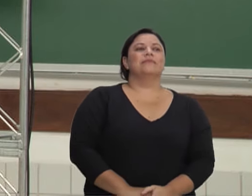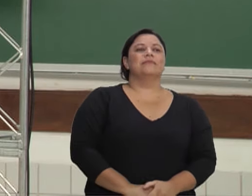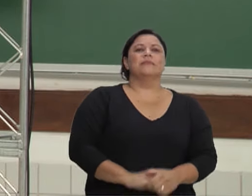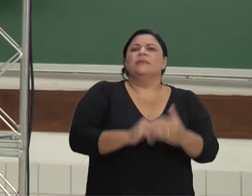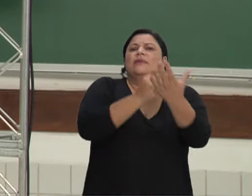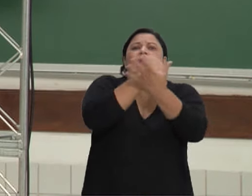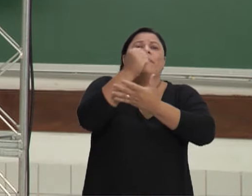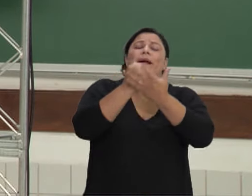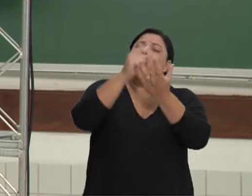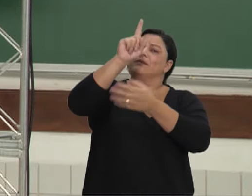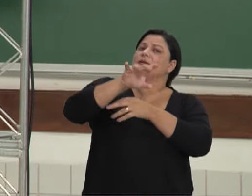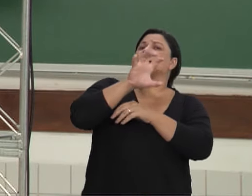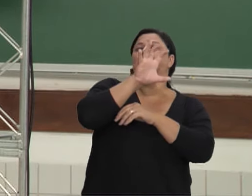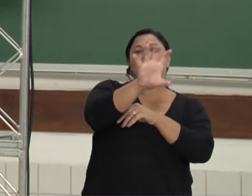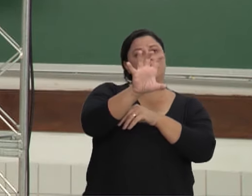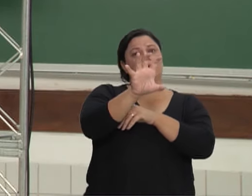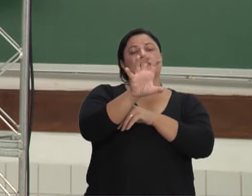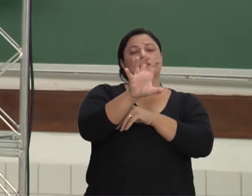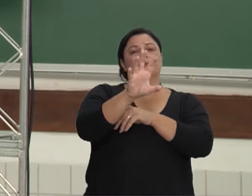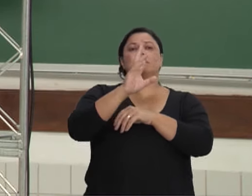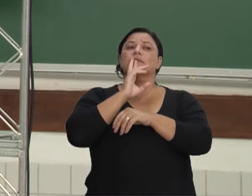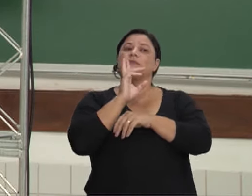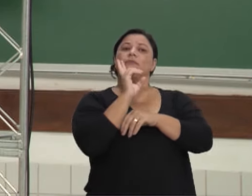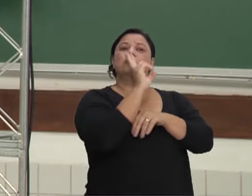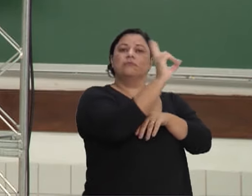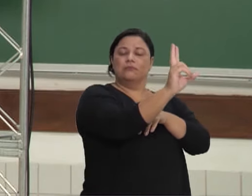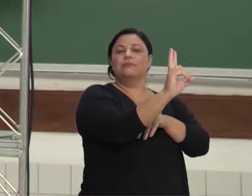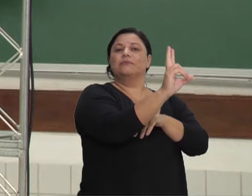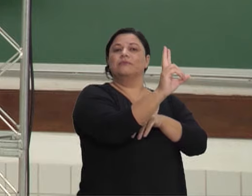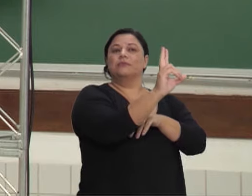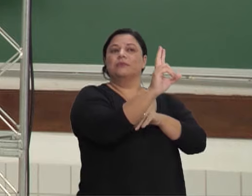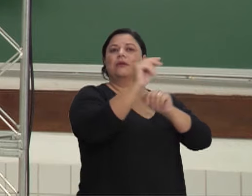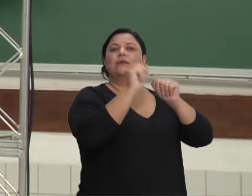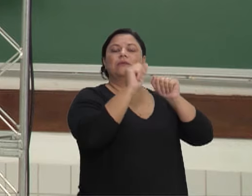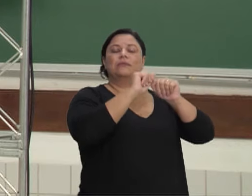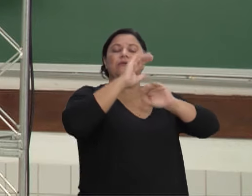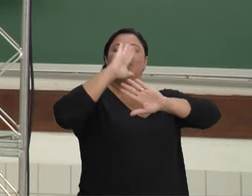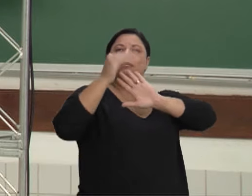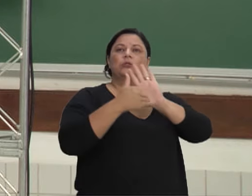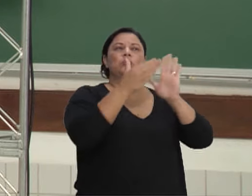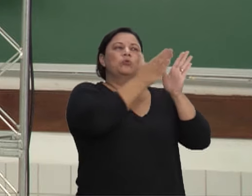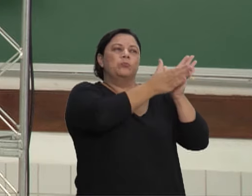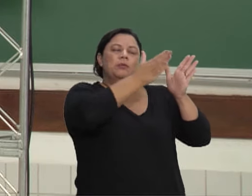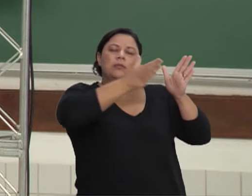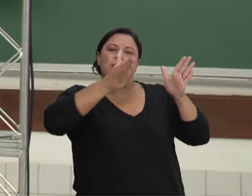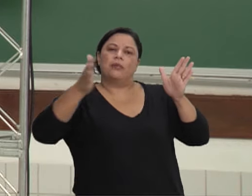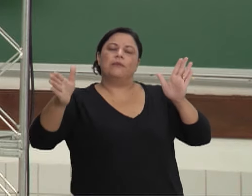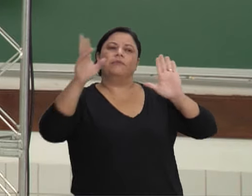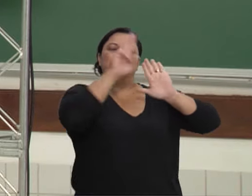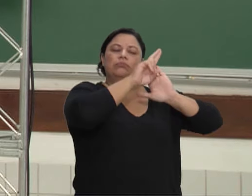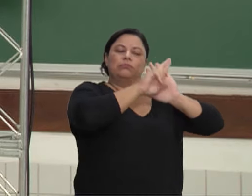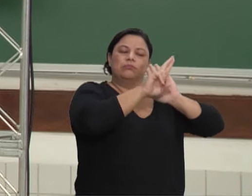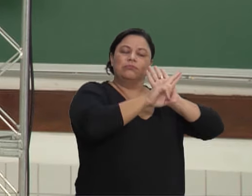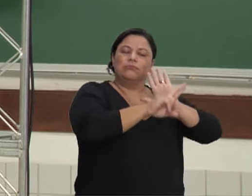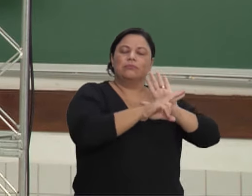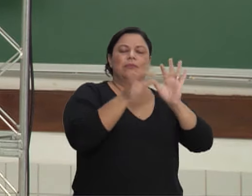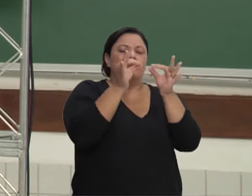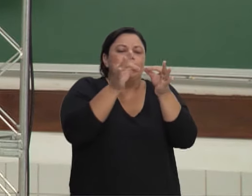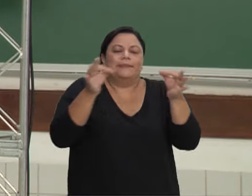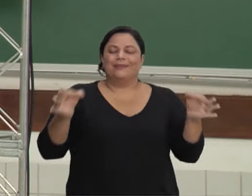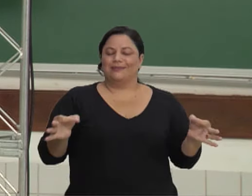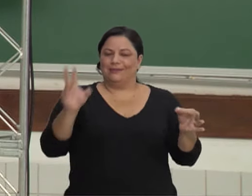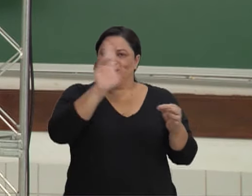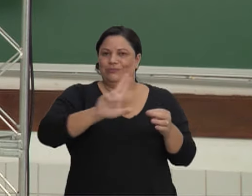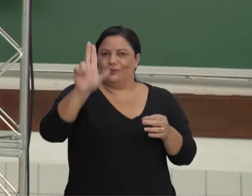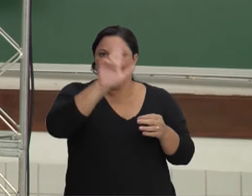Basicamente isso, que é meu mesmo resultado de fazer todo aquele procedimento lá. Então, muito mais simples é utilizar a